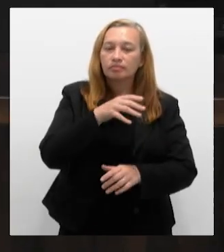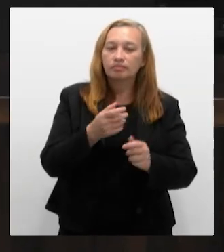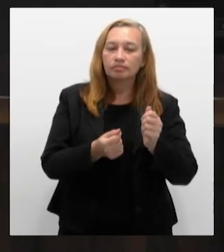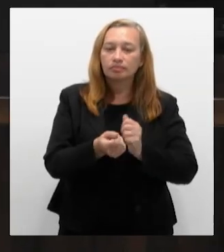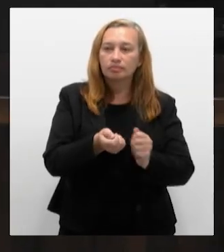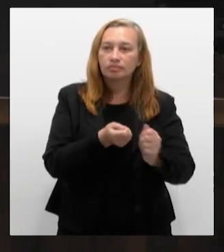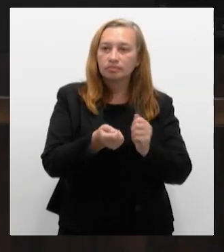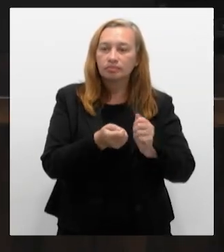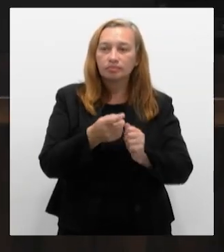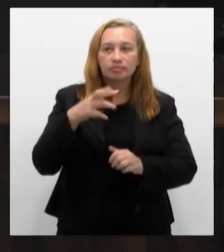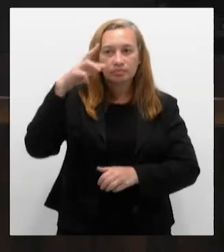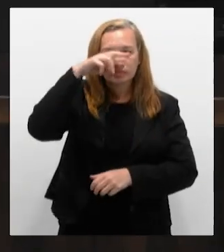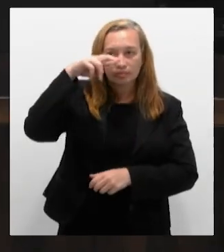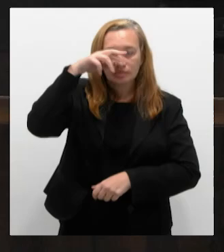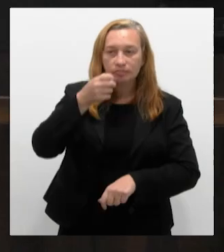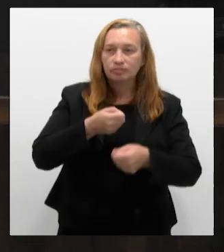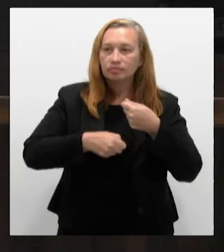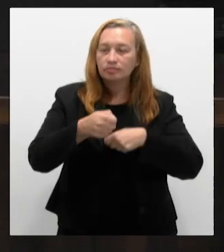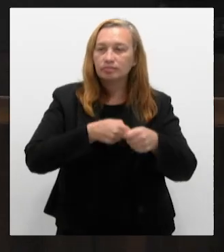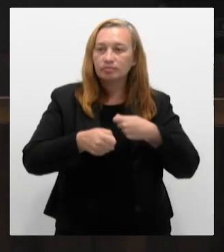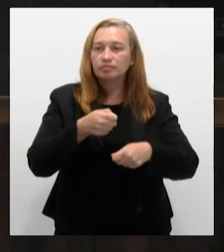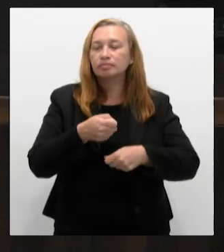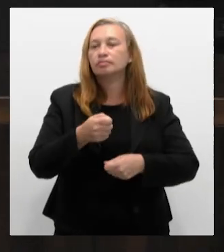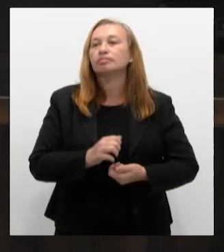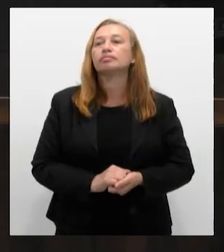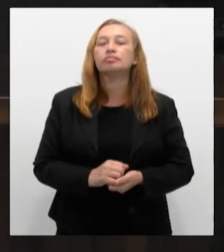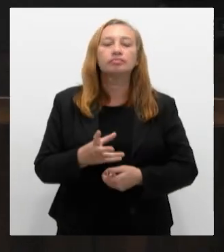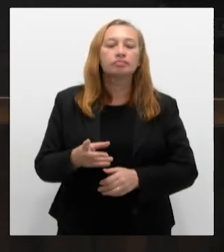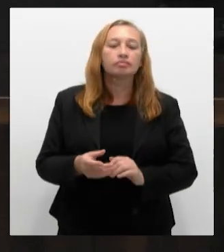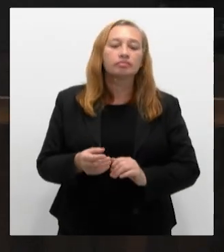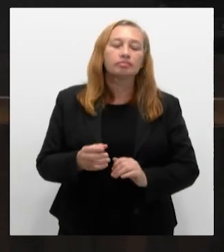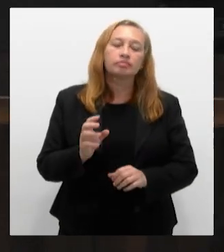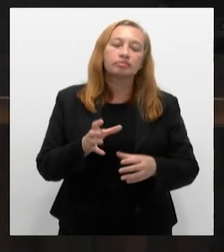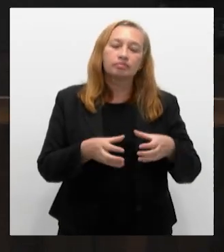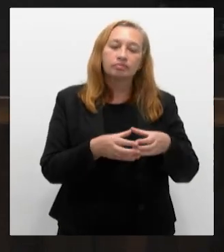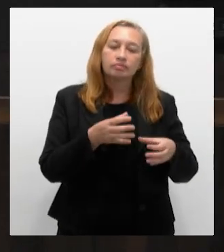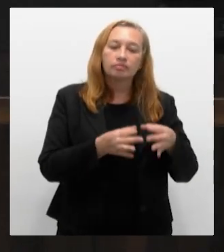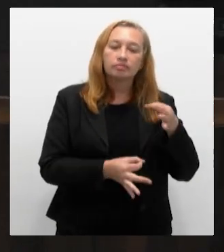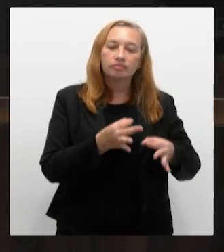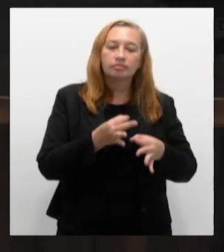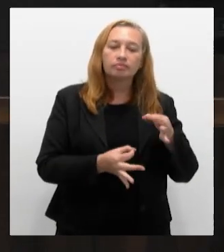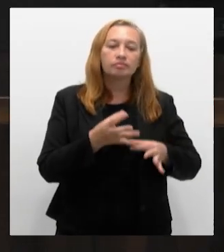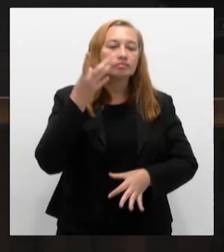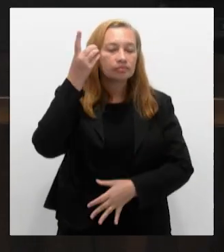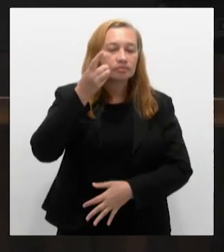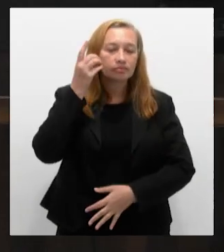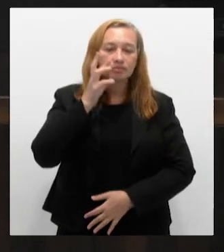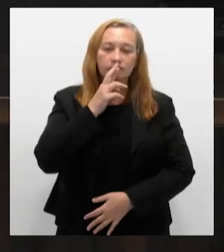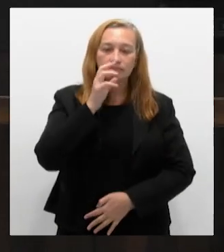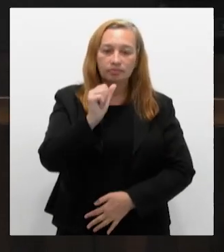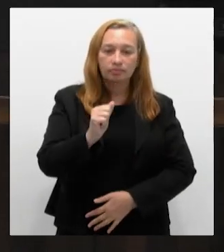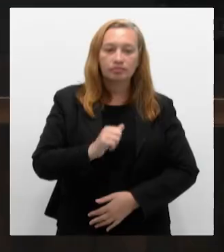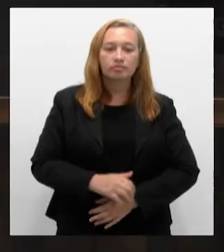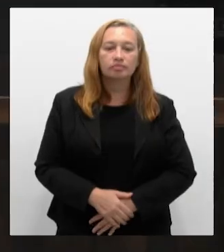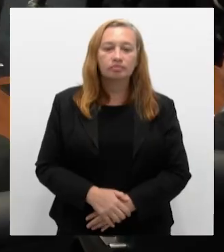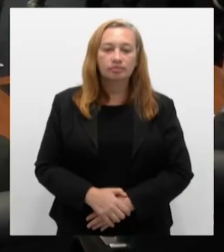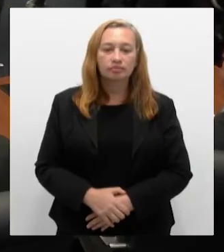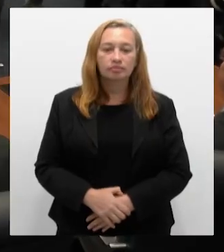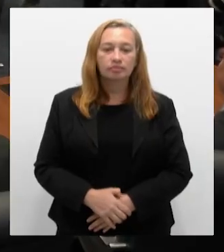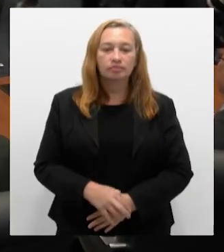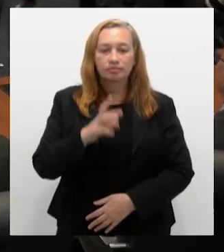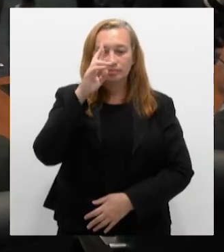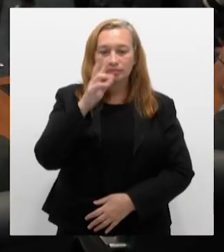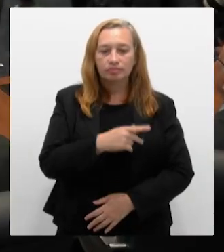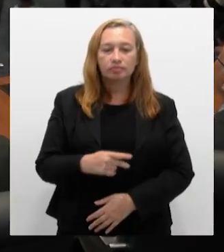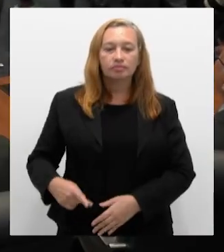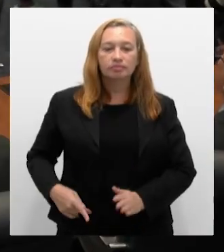Fiscalização Financeira e Controle. Para emitir parecer pela Comissão de Constituição e Justiça, deputado Rodrigo Amorim. Senhor presidente,